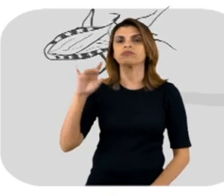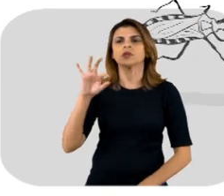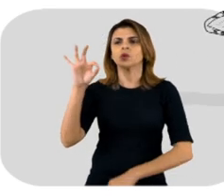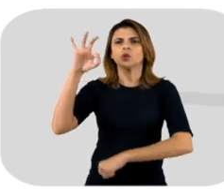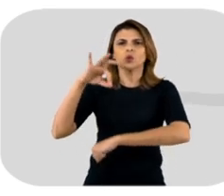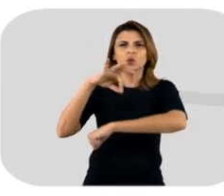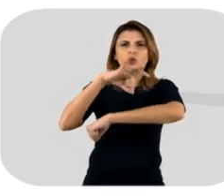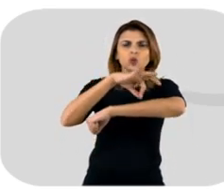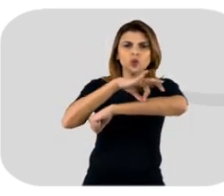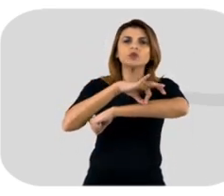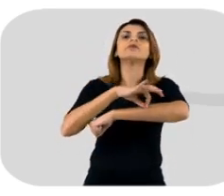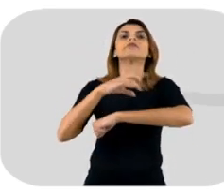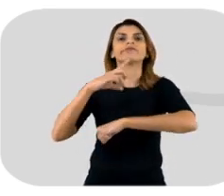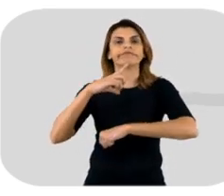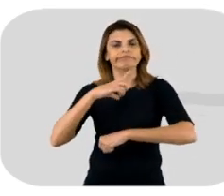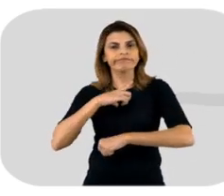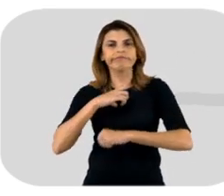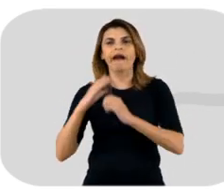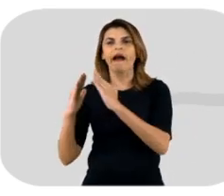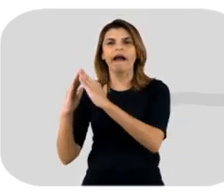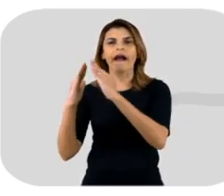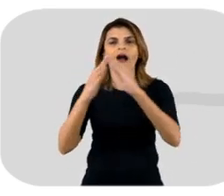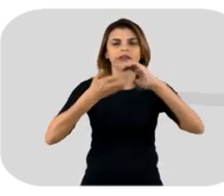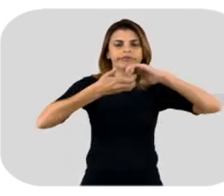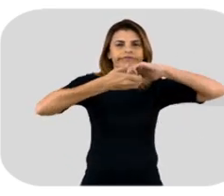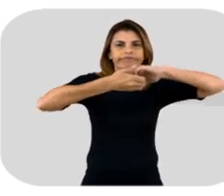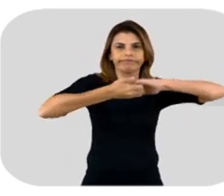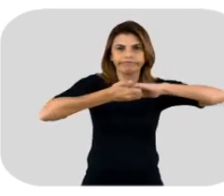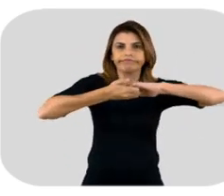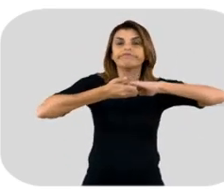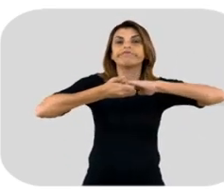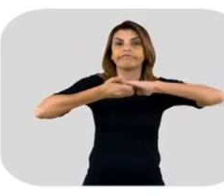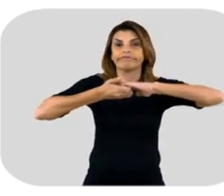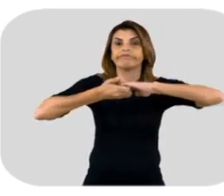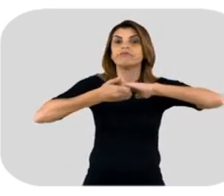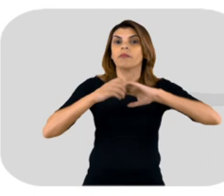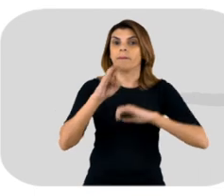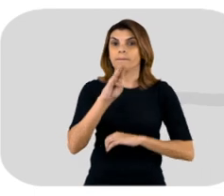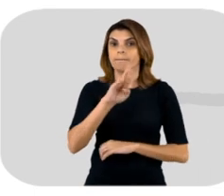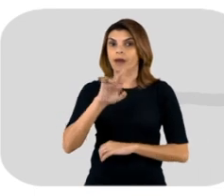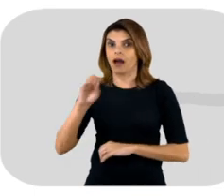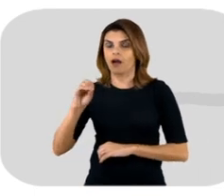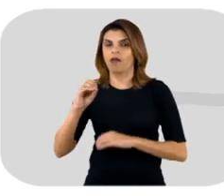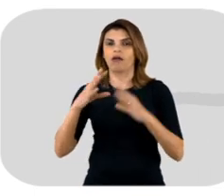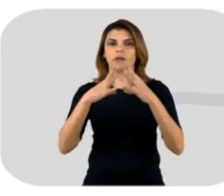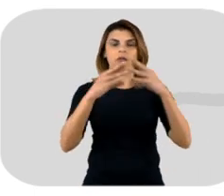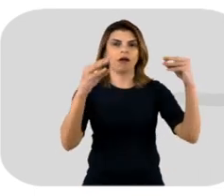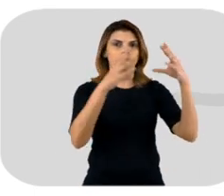Os insetos vivem em fendas de paredes e telhados de casas feitas de materiais como barro e palha.